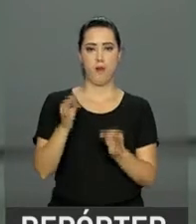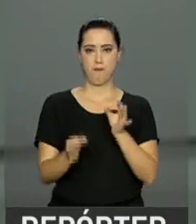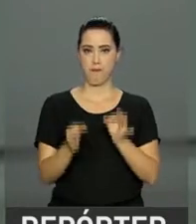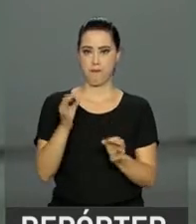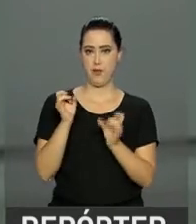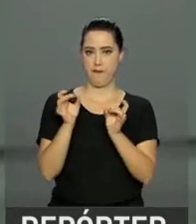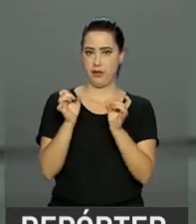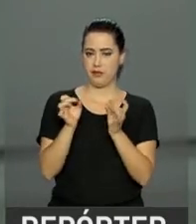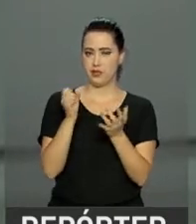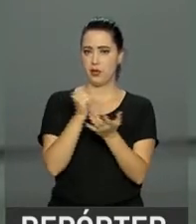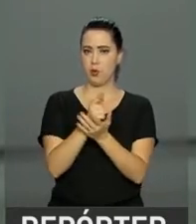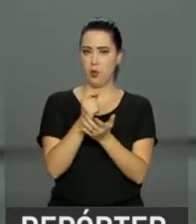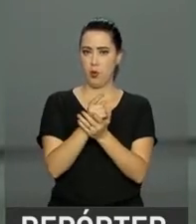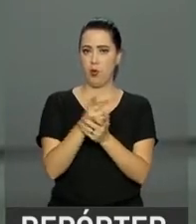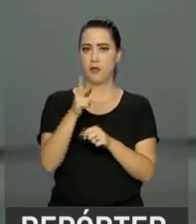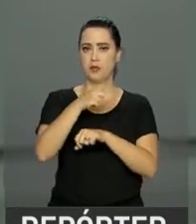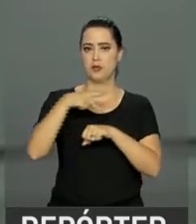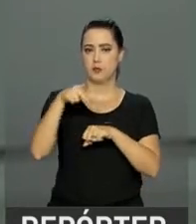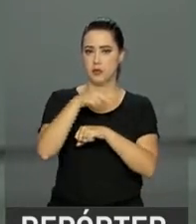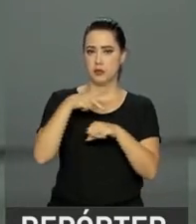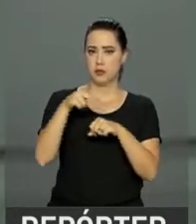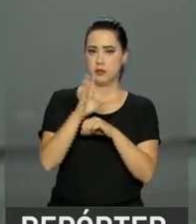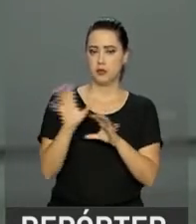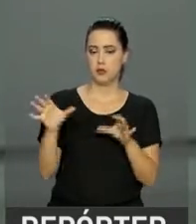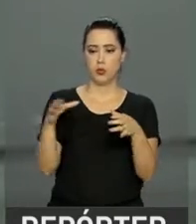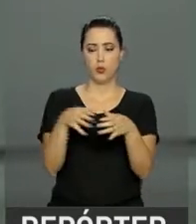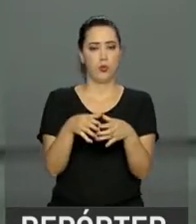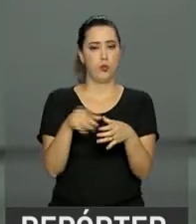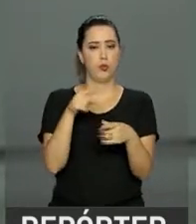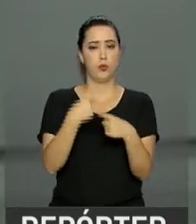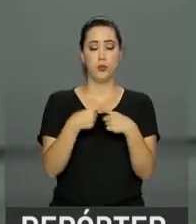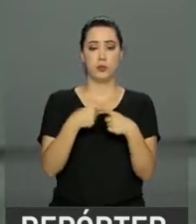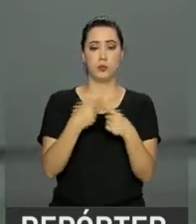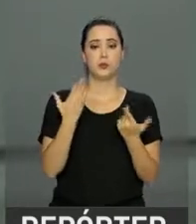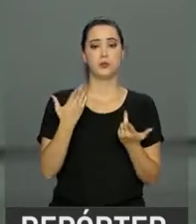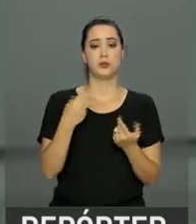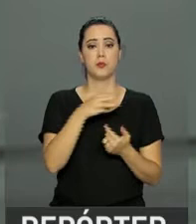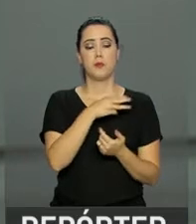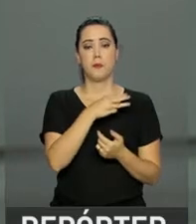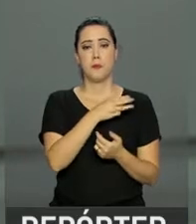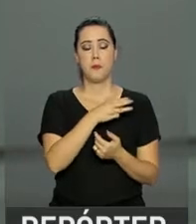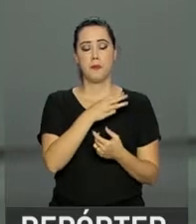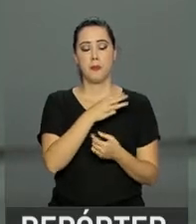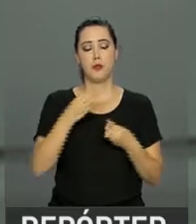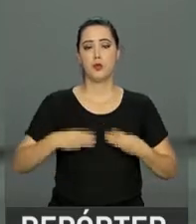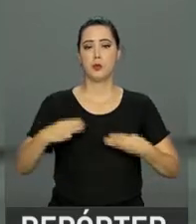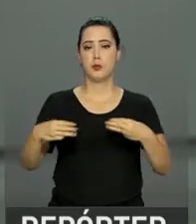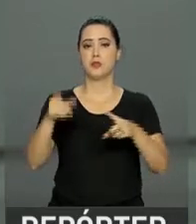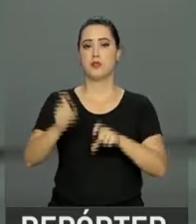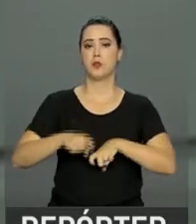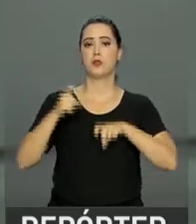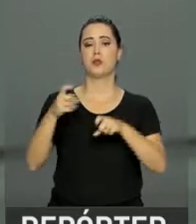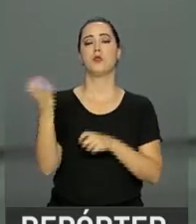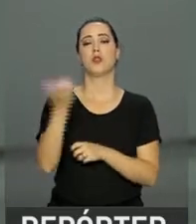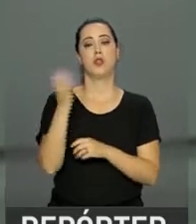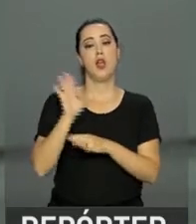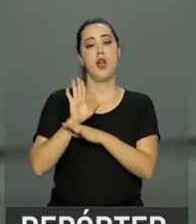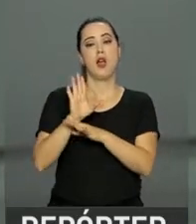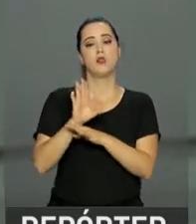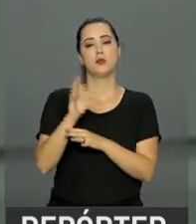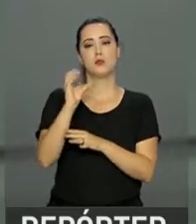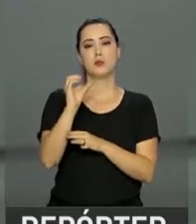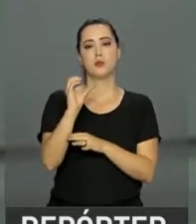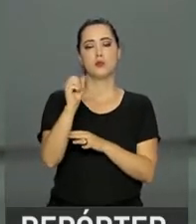comerciais entre os países membros porque que o ministério da agricultura propôs essa resolução junto